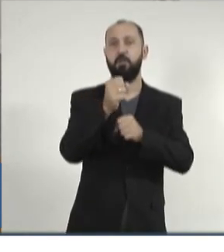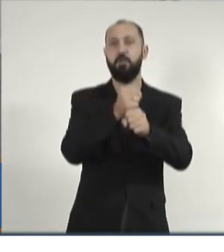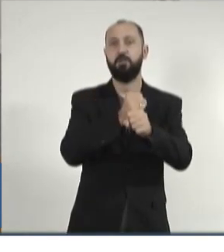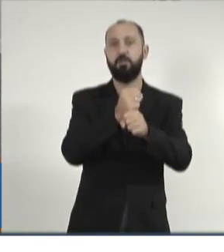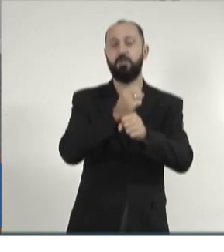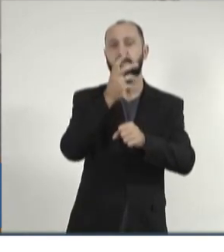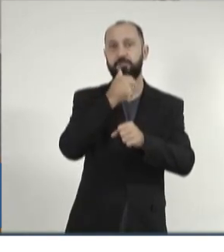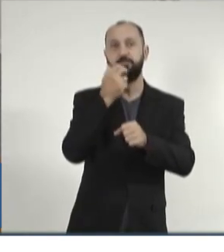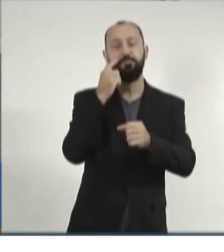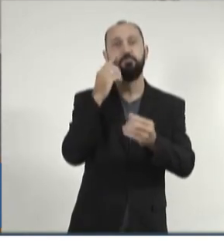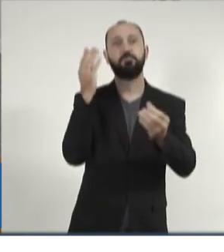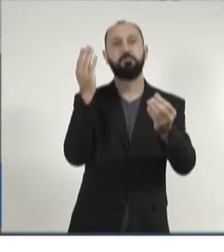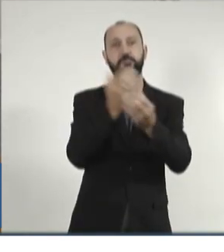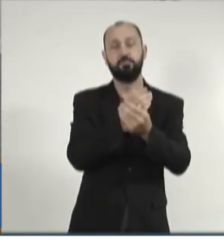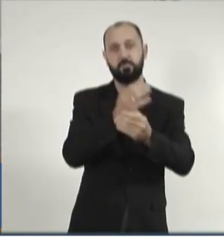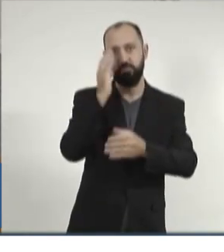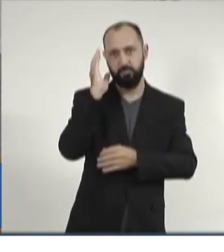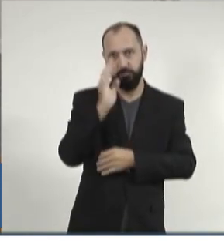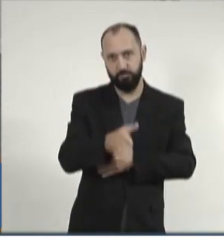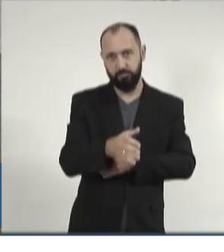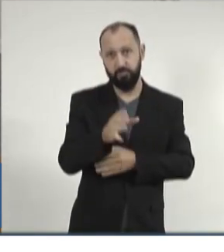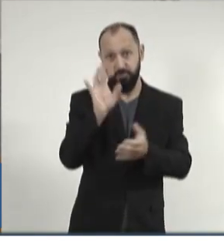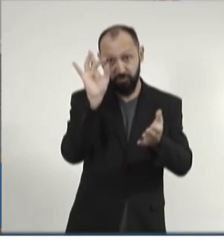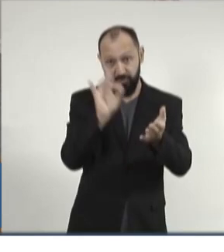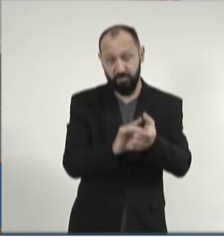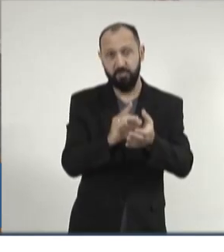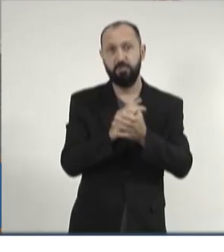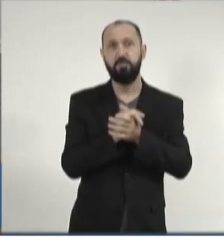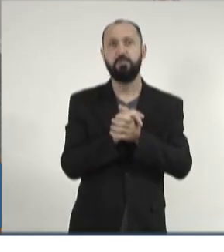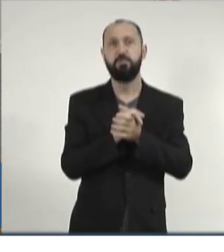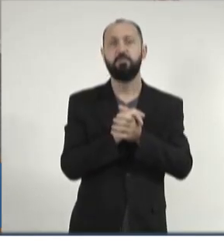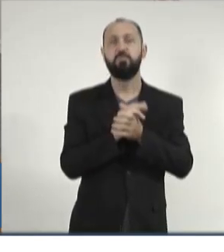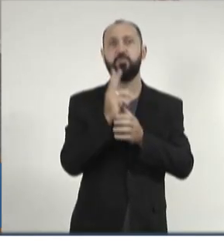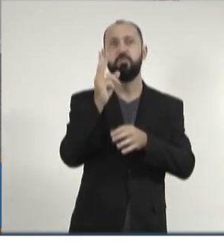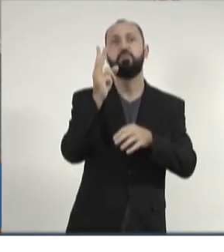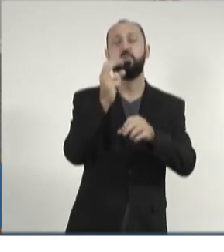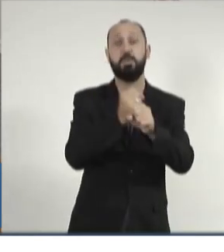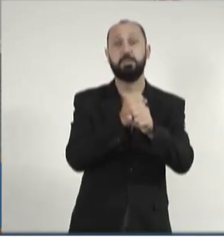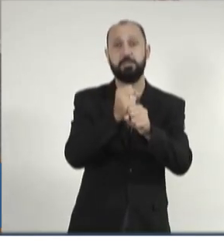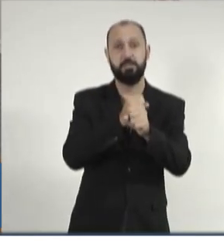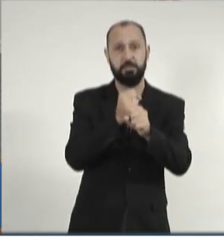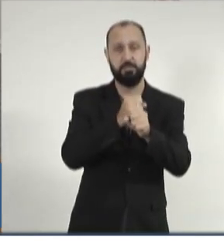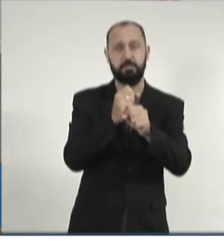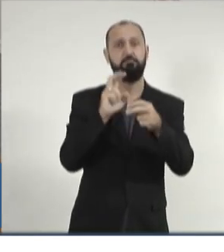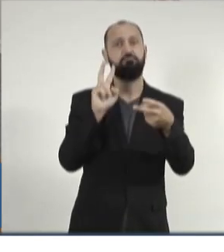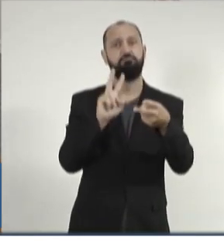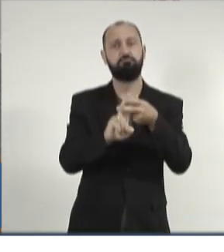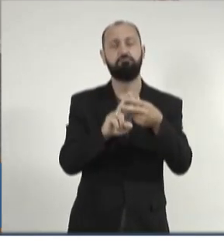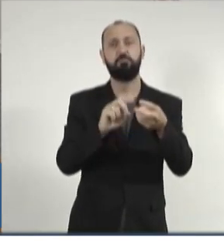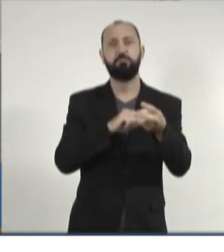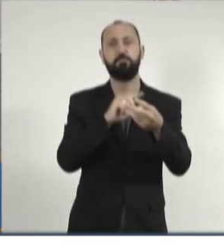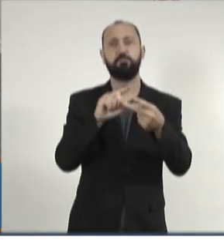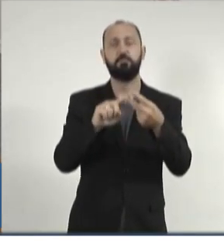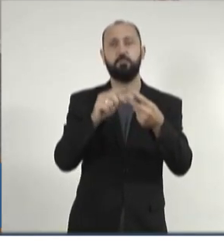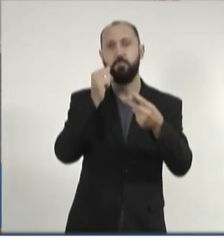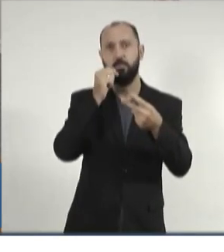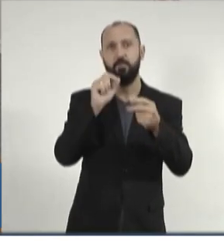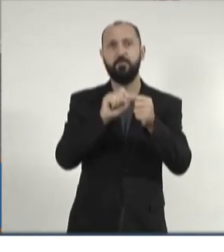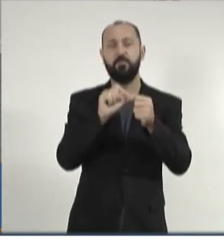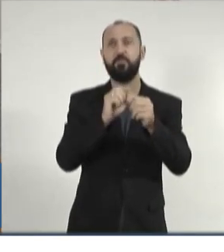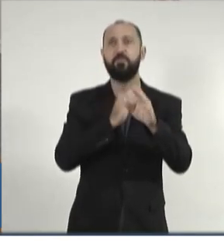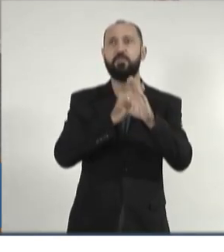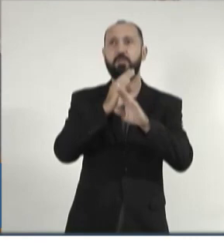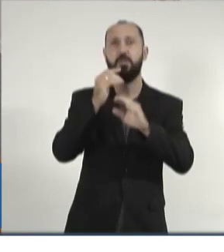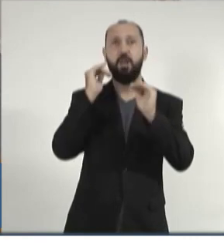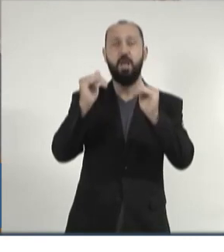para ser condenado definitivamente. Ele só cumpriu 2 anos de pena. Ela teve que fazer uma reclamação na